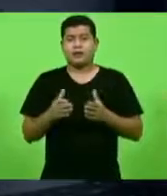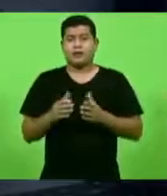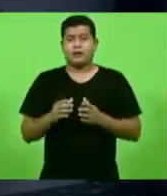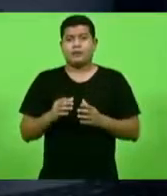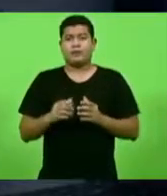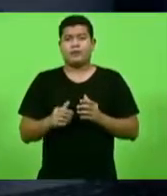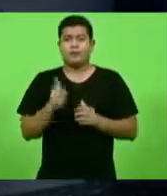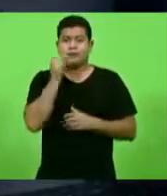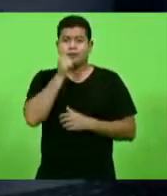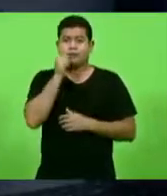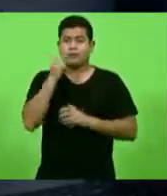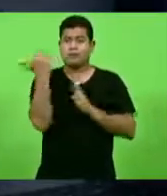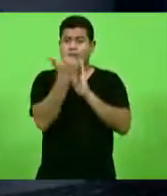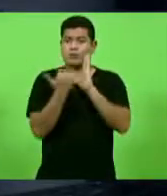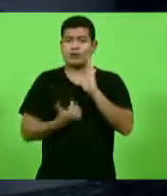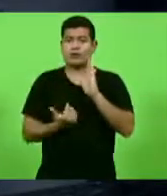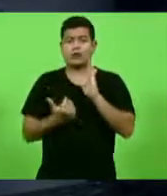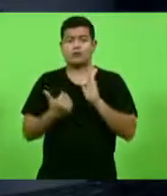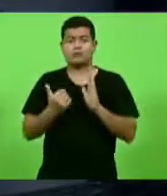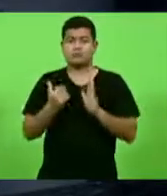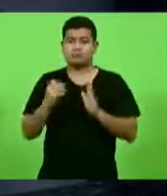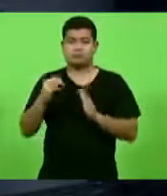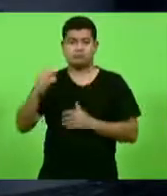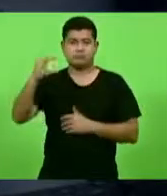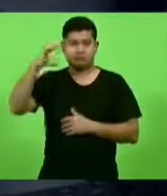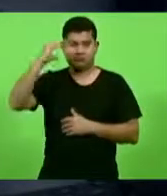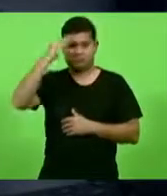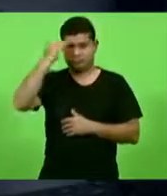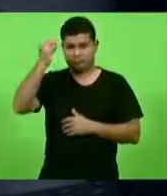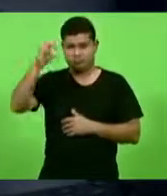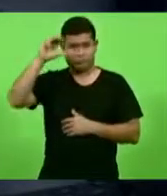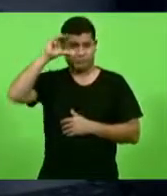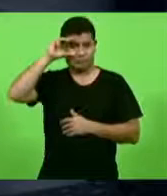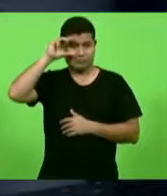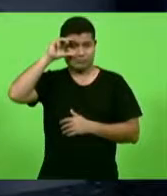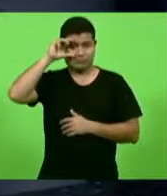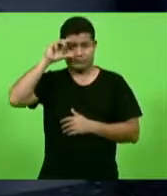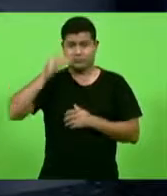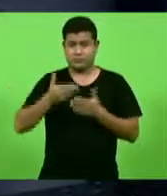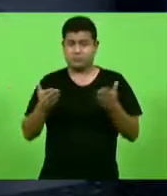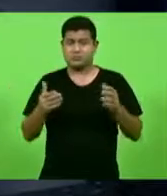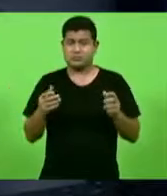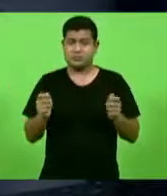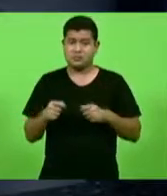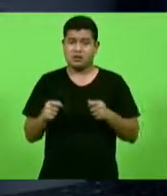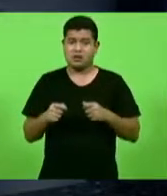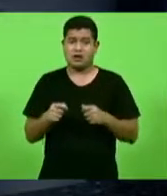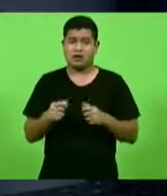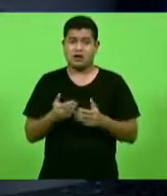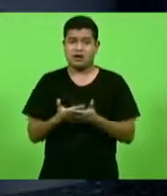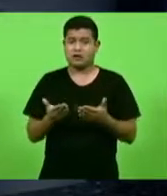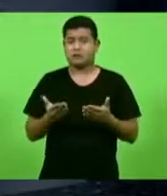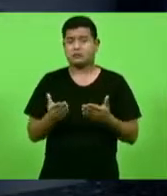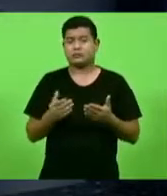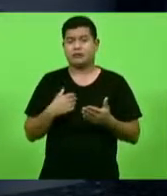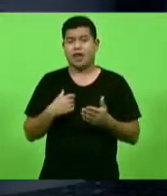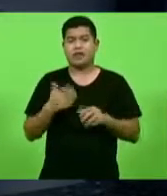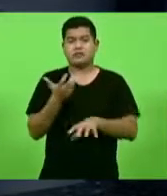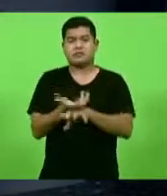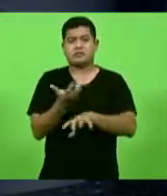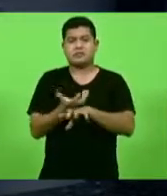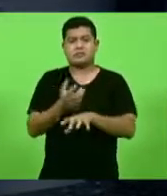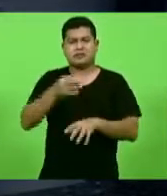ser um programa de incursão no direito, algo assim, mas não uma disciplina. E gostaria, inclusive,